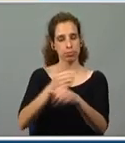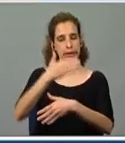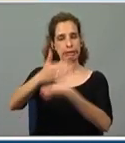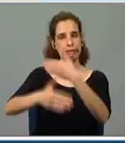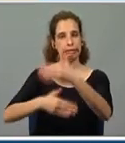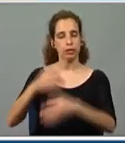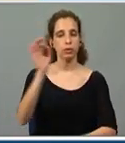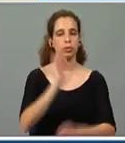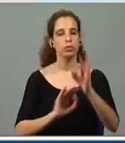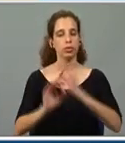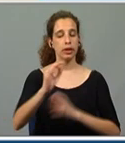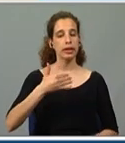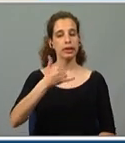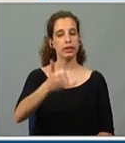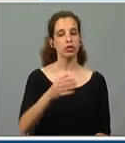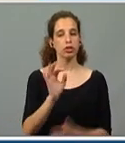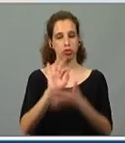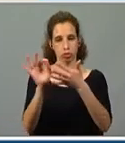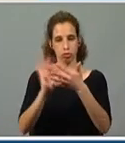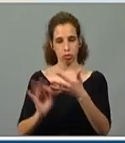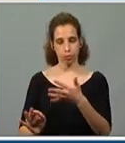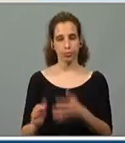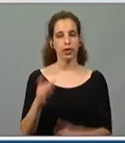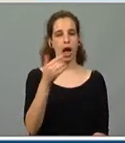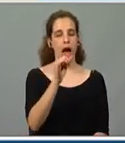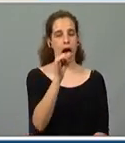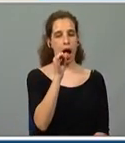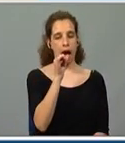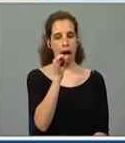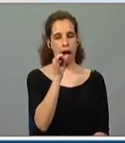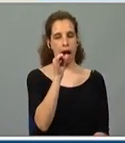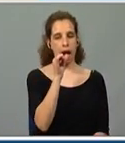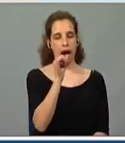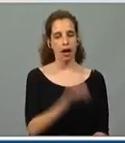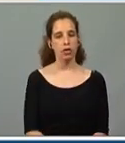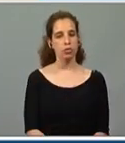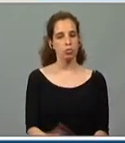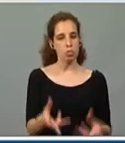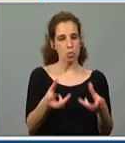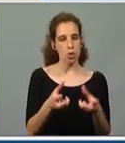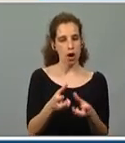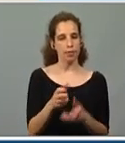de tratamento que a seguir descrevemos. A água é captada na natureza em rios